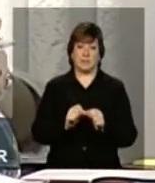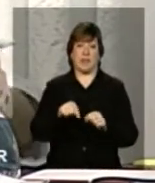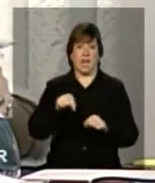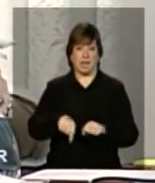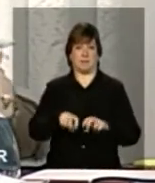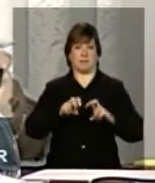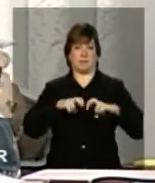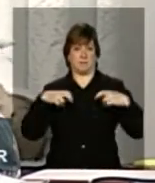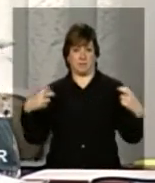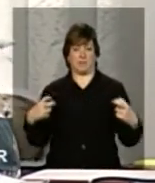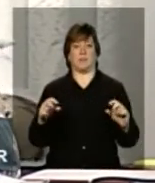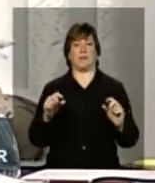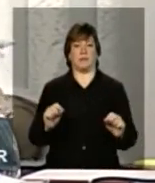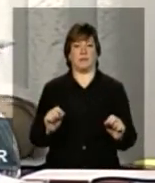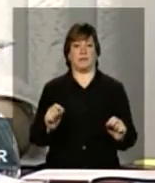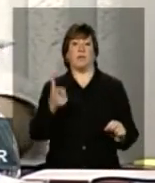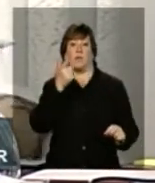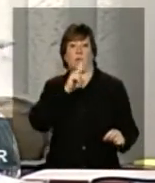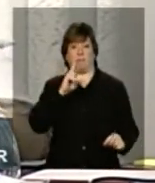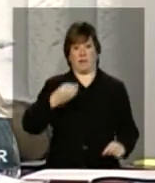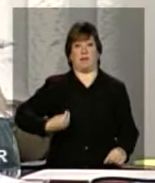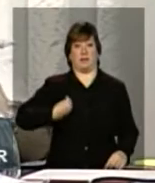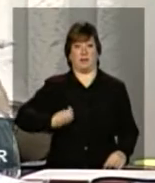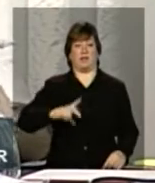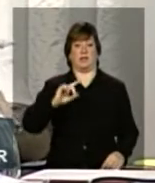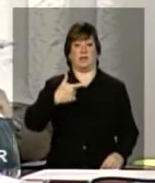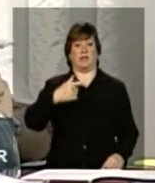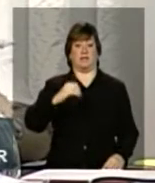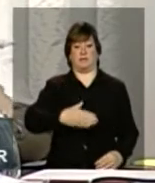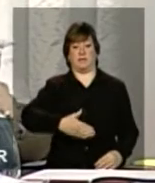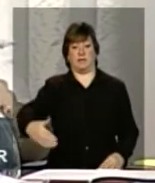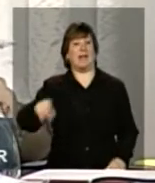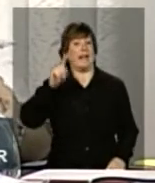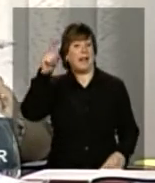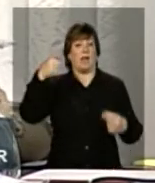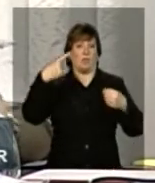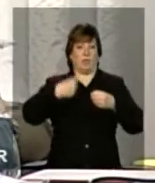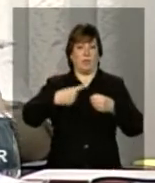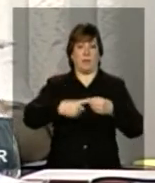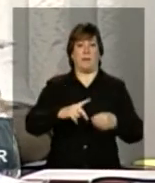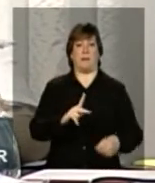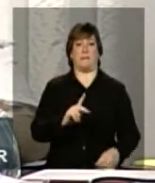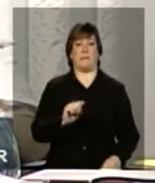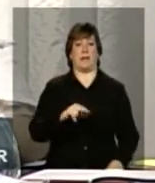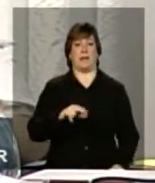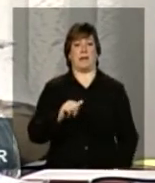mesa, que acontecerá no dia 20, lá no Panamá.